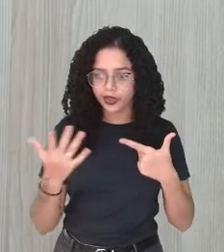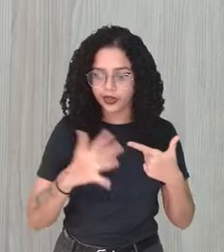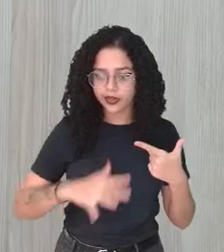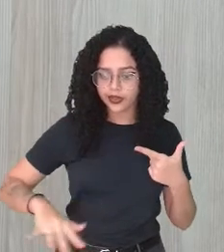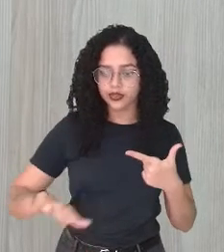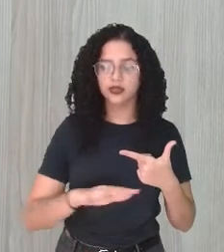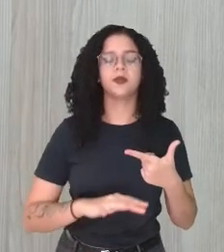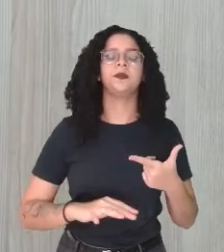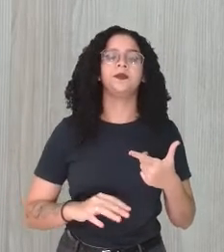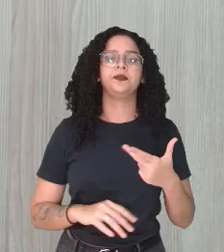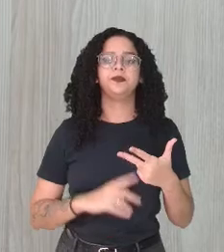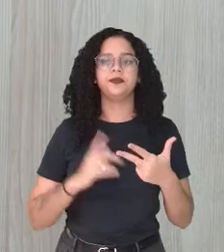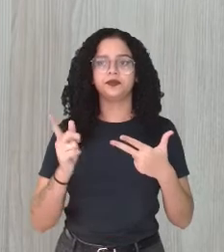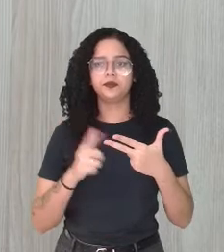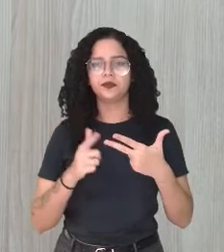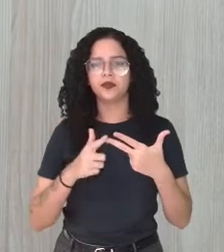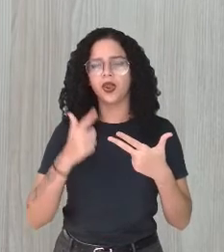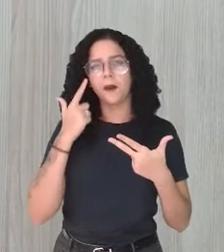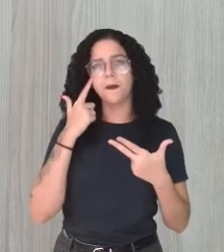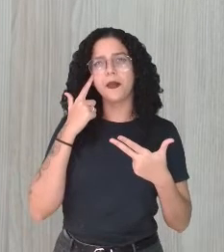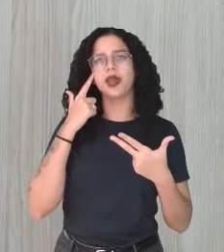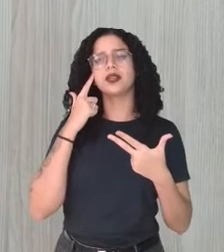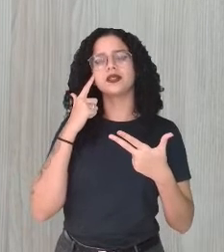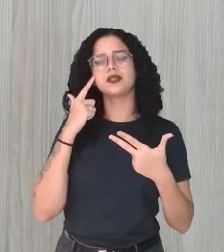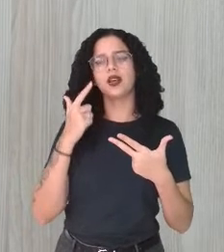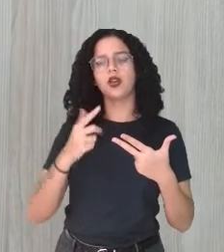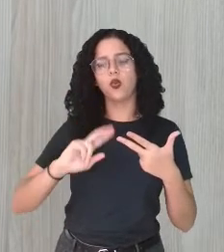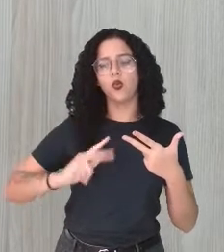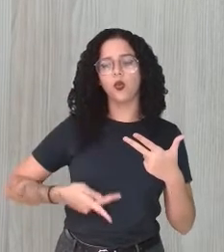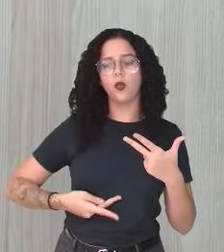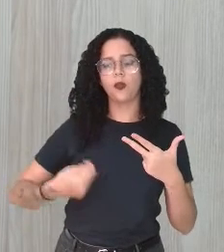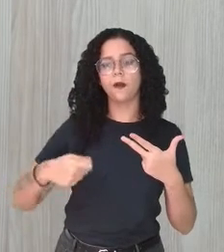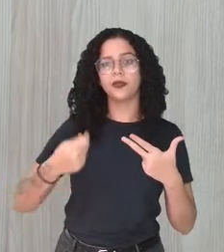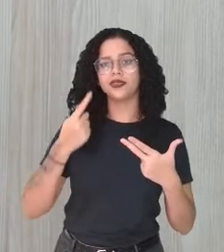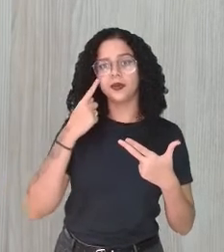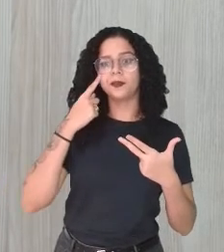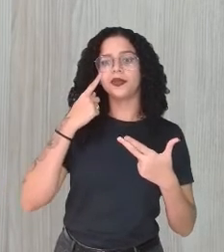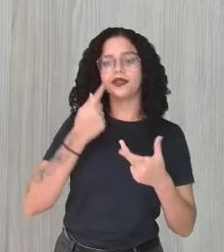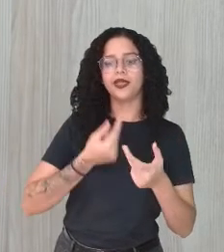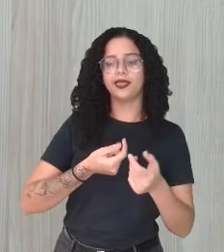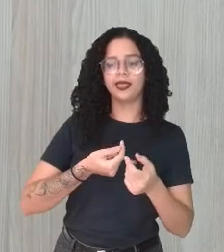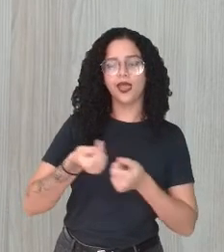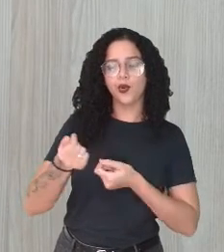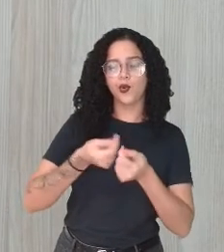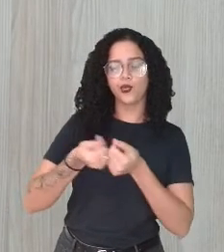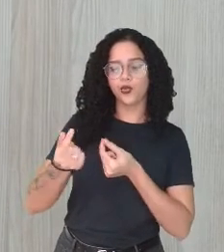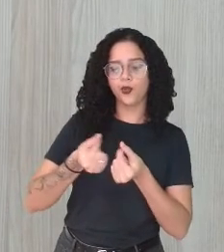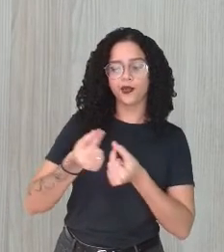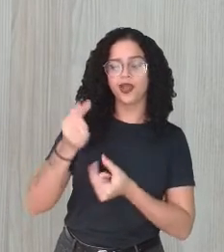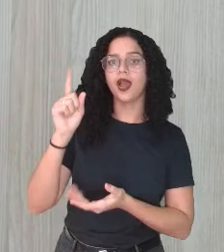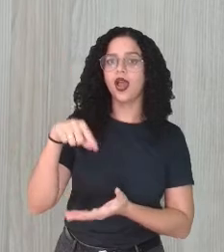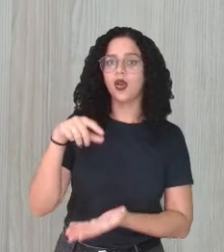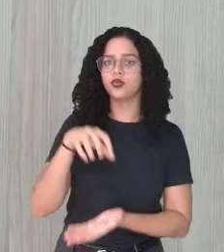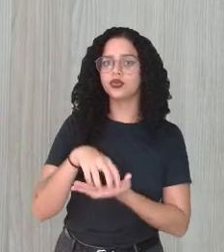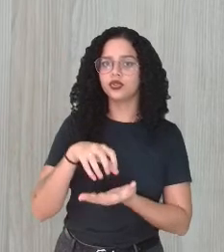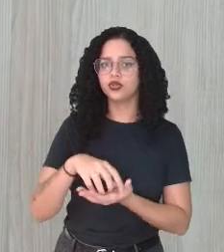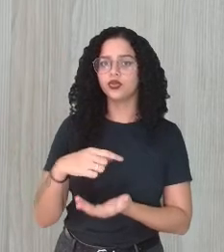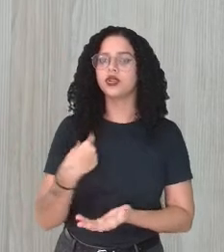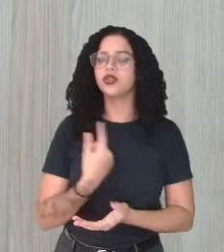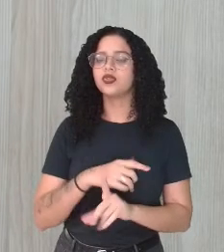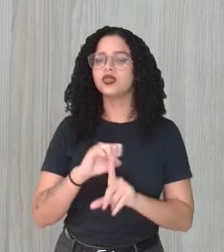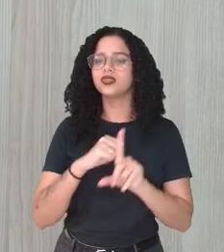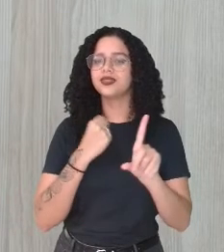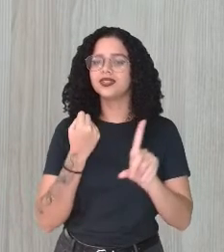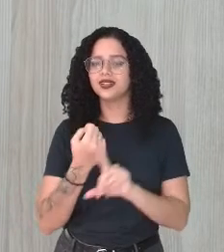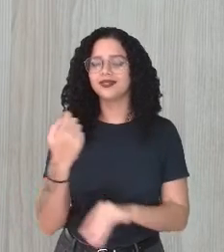espaço, né? Pensar ele também na questão econômica, que é um setor da nossa sociedade